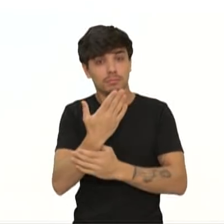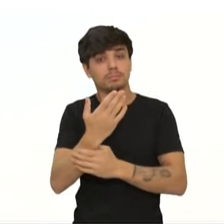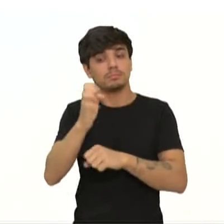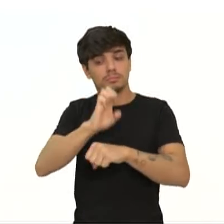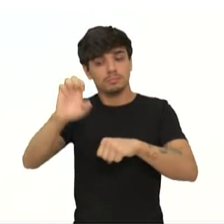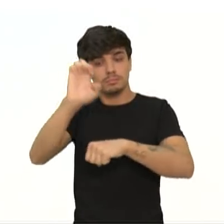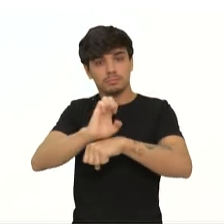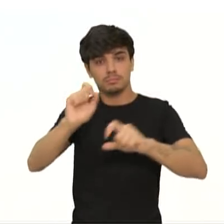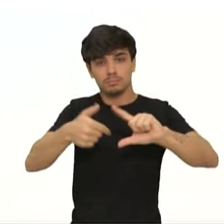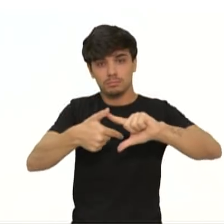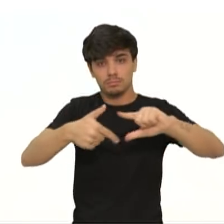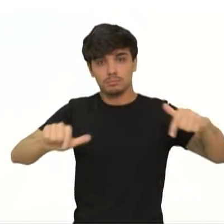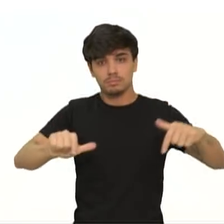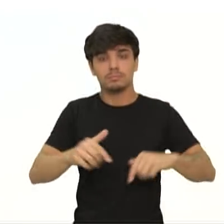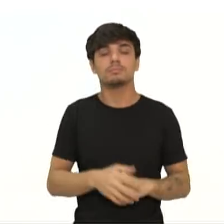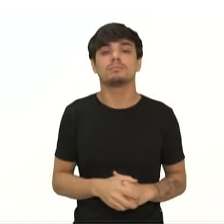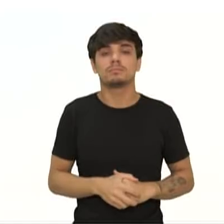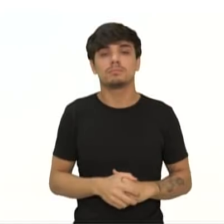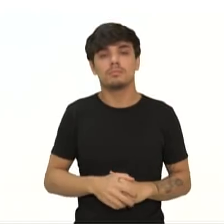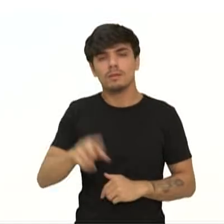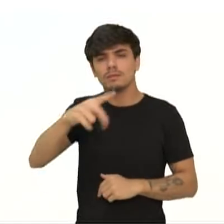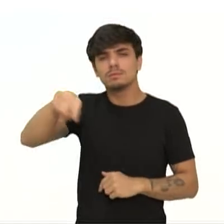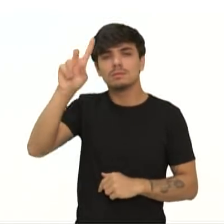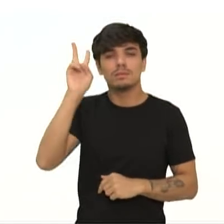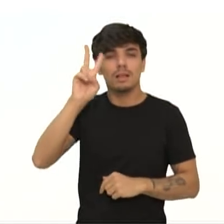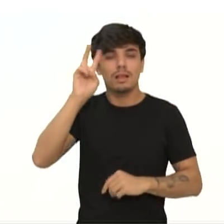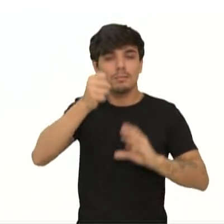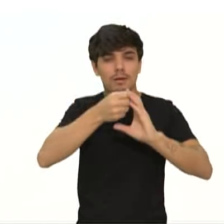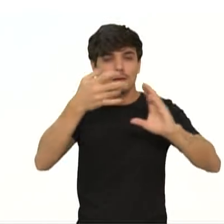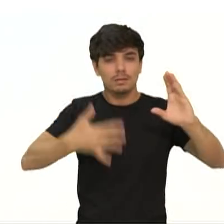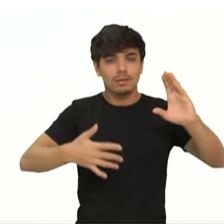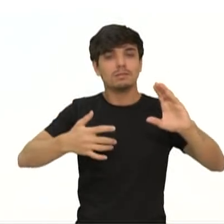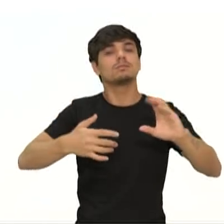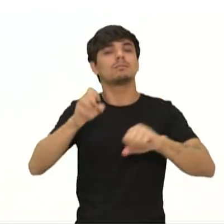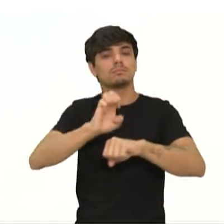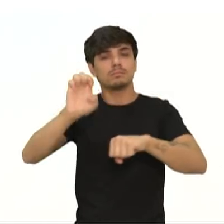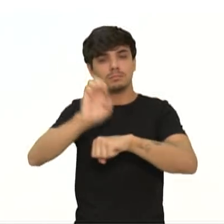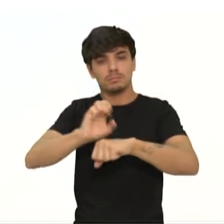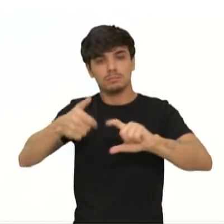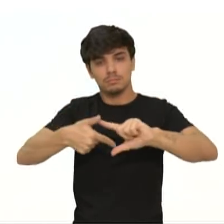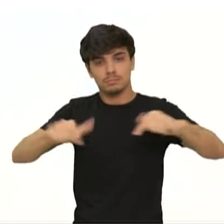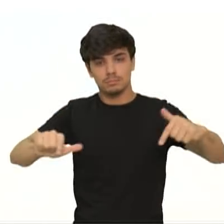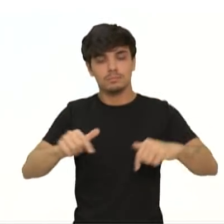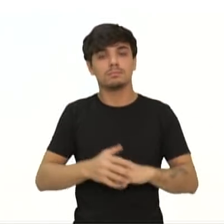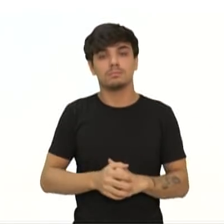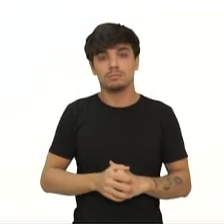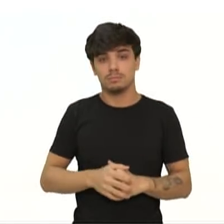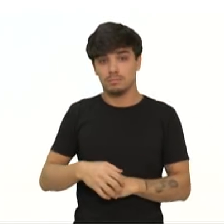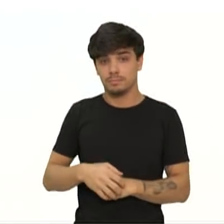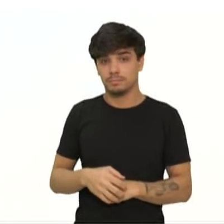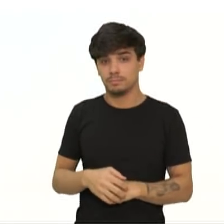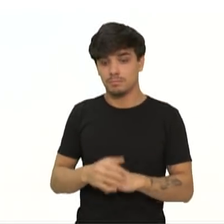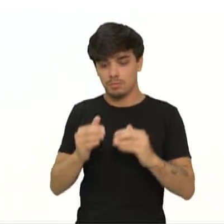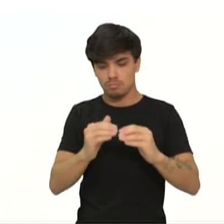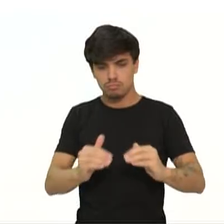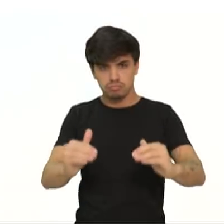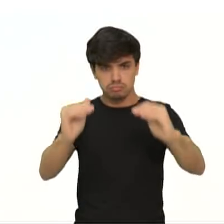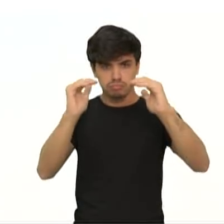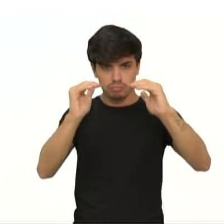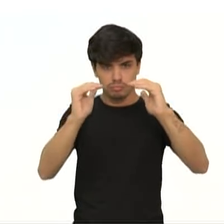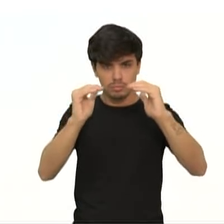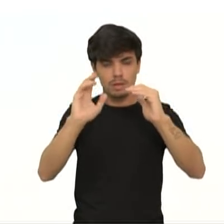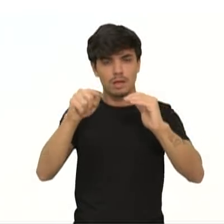modernos. Lembram das características do estado moderno? Vamos relembrar. Os nobres, que eram os antigos